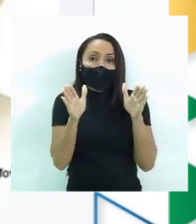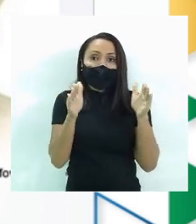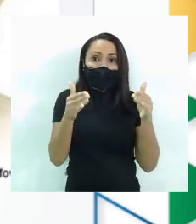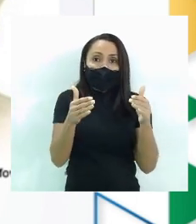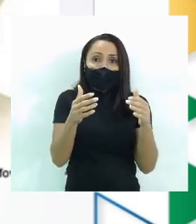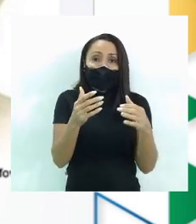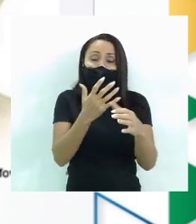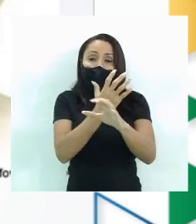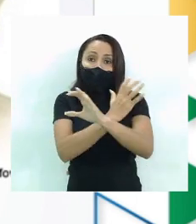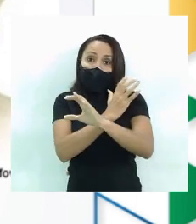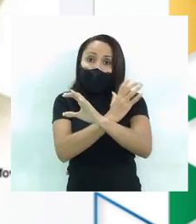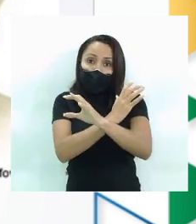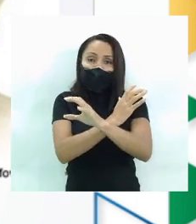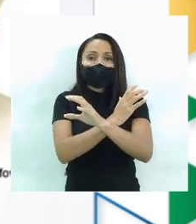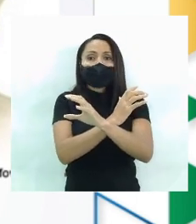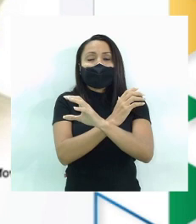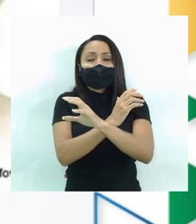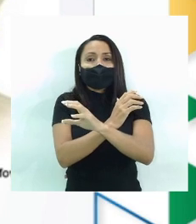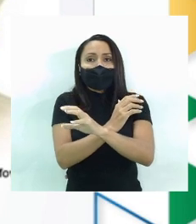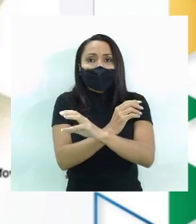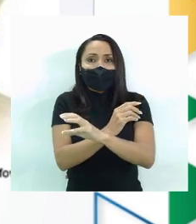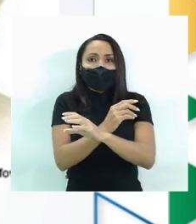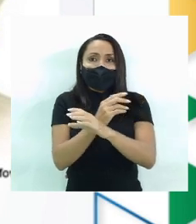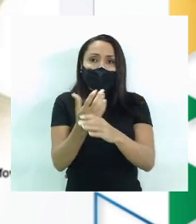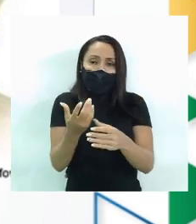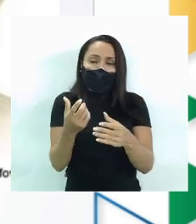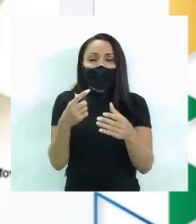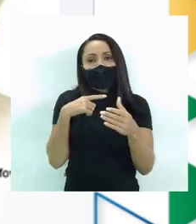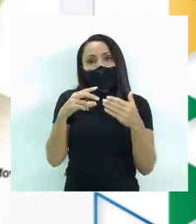íons nos ossos, tá certo? Que é a